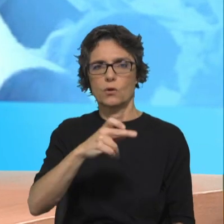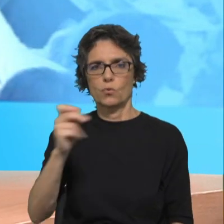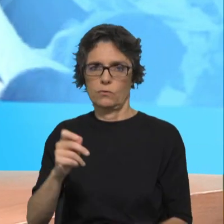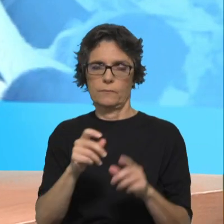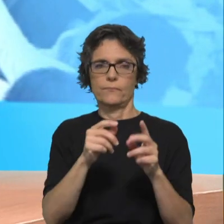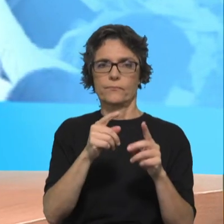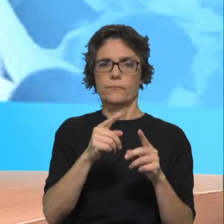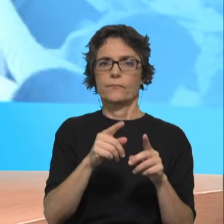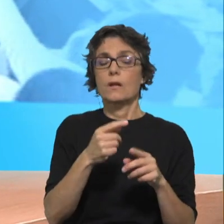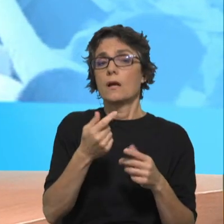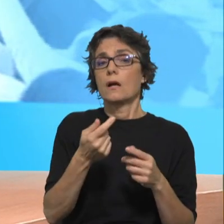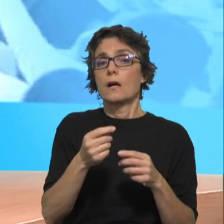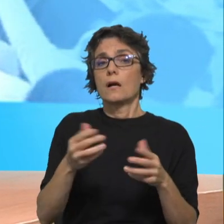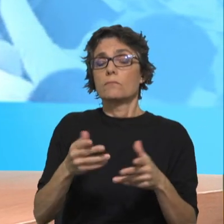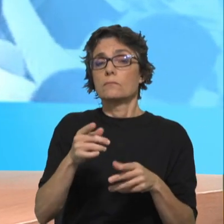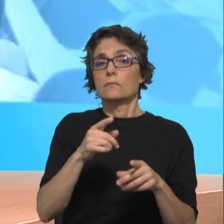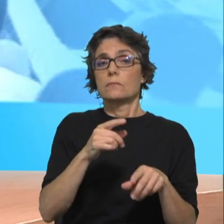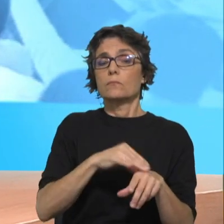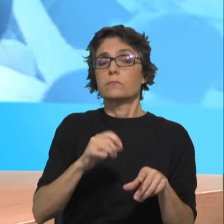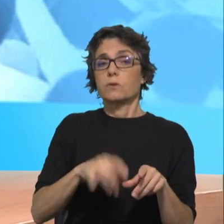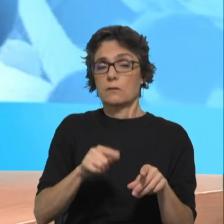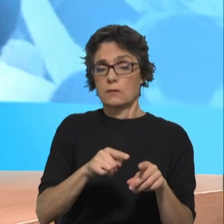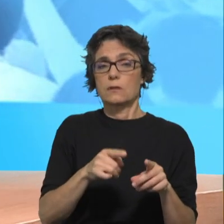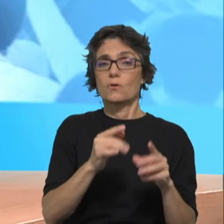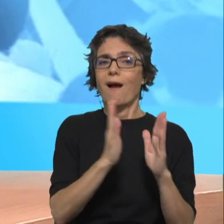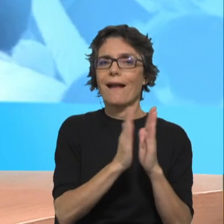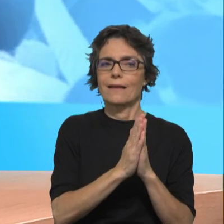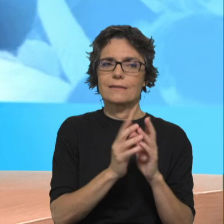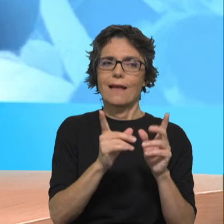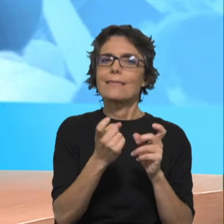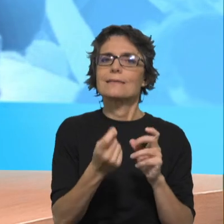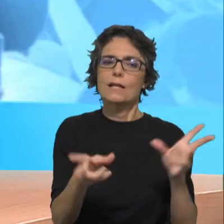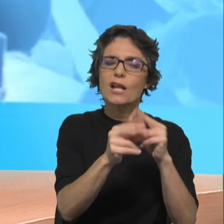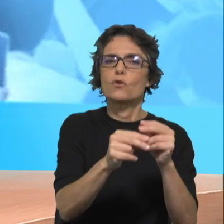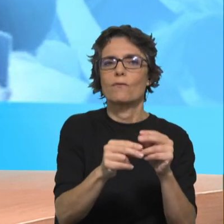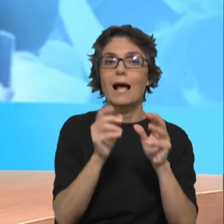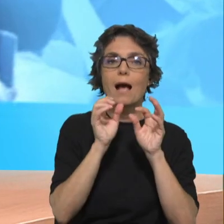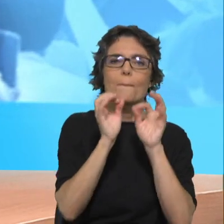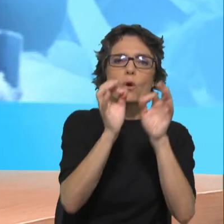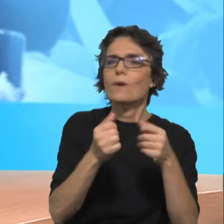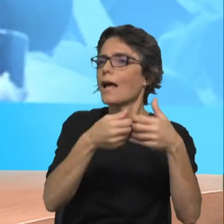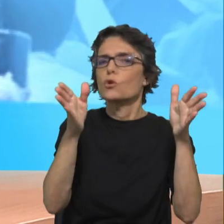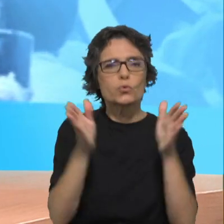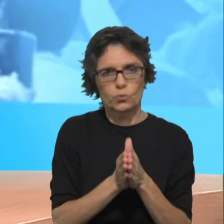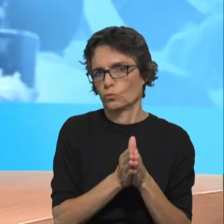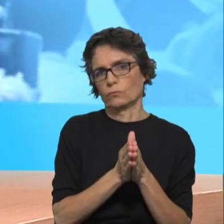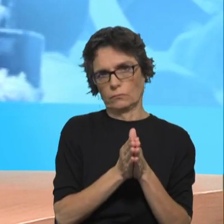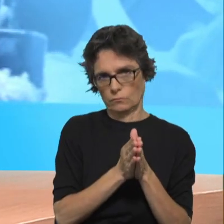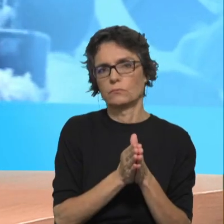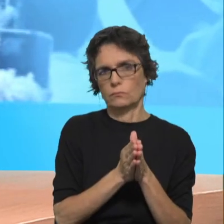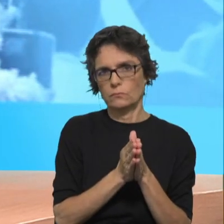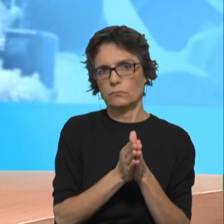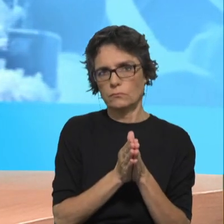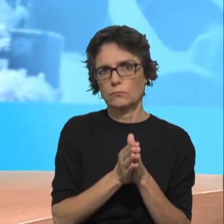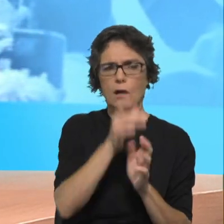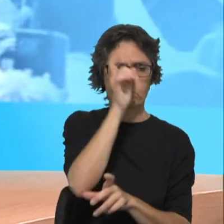tem que se renovar para cuidar do mundo, para cuidar da casa comum, para cuidar do planeta, para cuidar da história, para cuidar da humanidade. Isso é possível